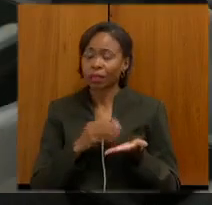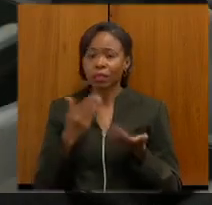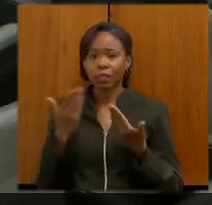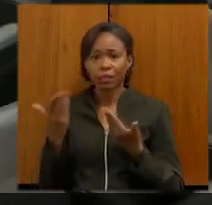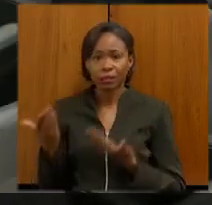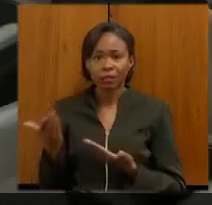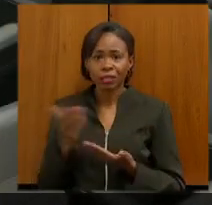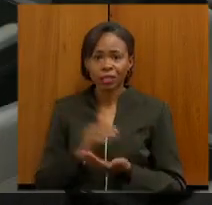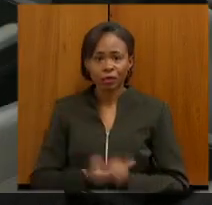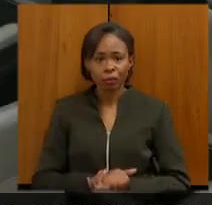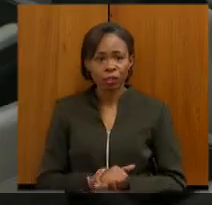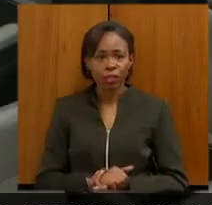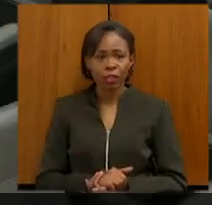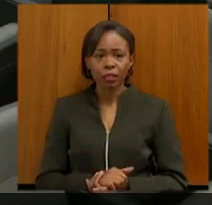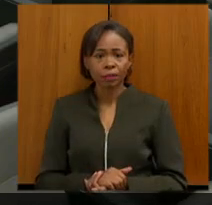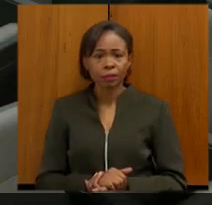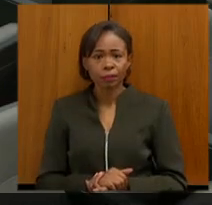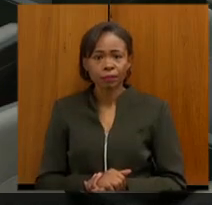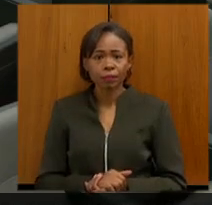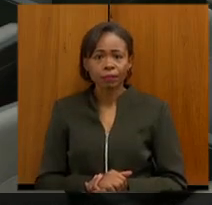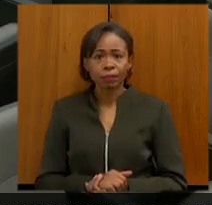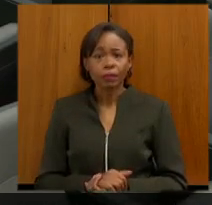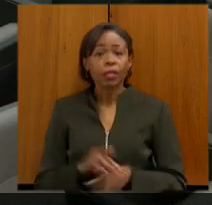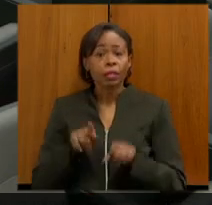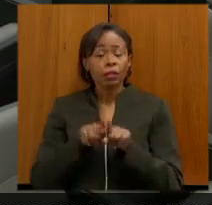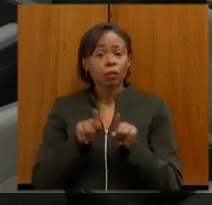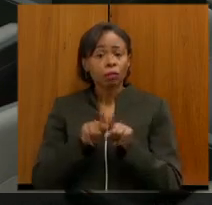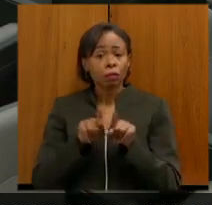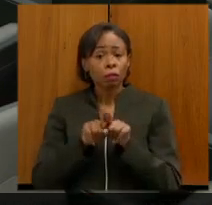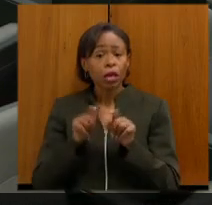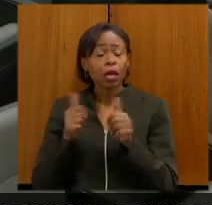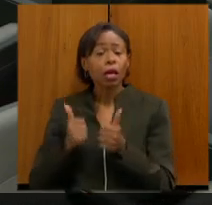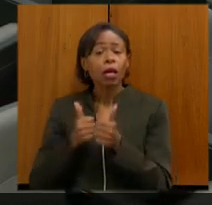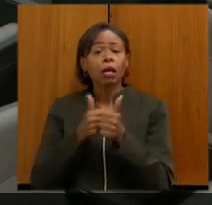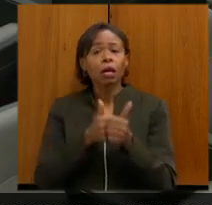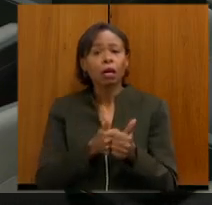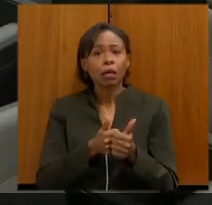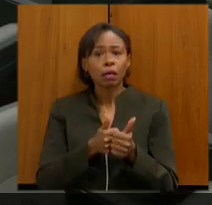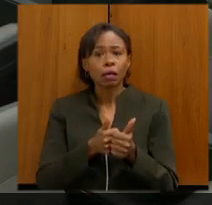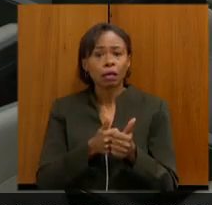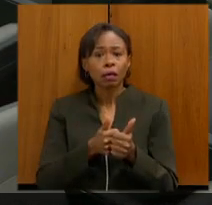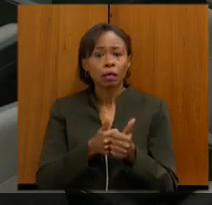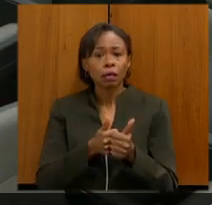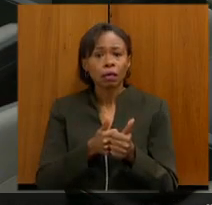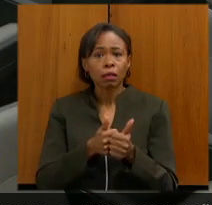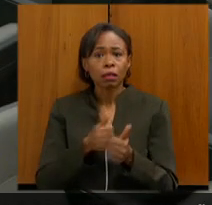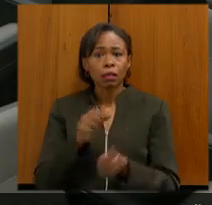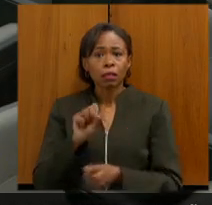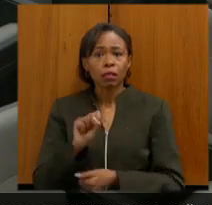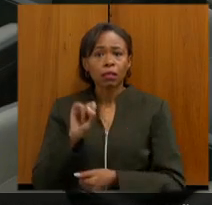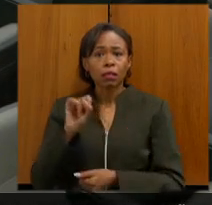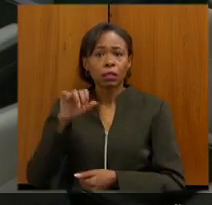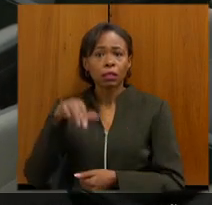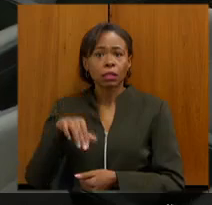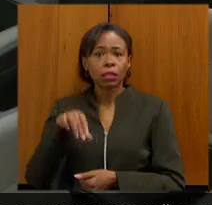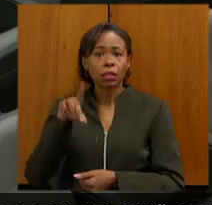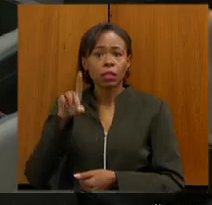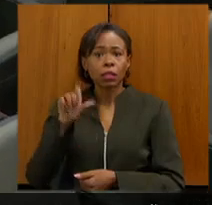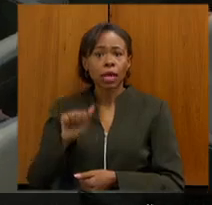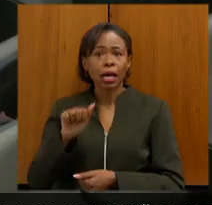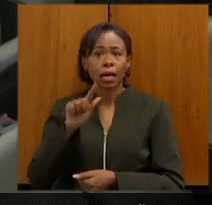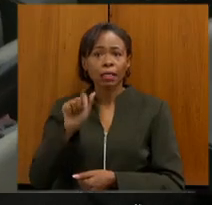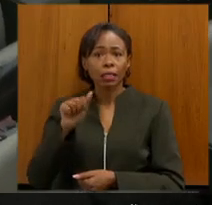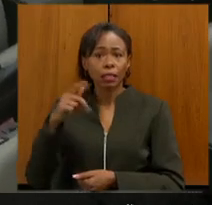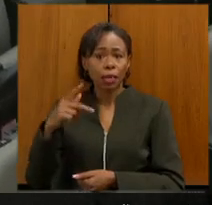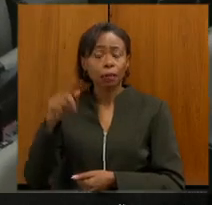Leviana tá aqui e tá aqui também acompanhando com a gente o sim de zap sim da Zap que a área administrativa